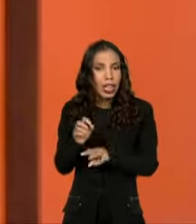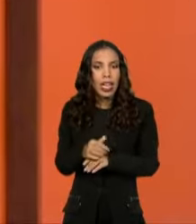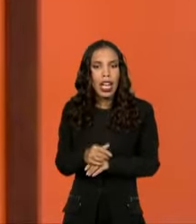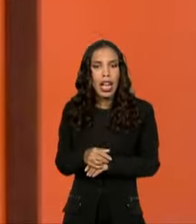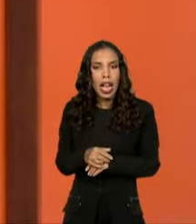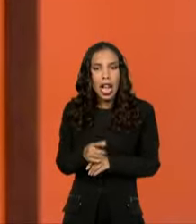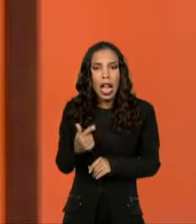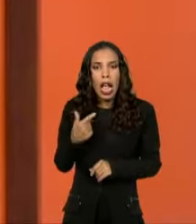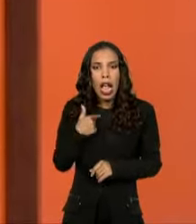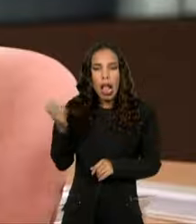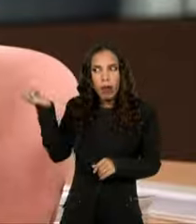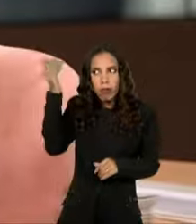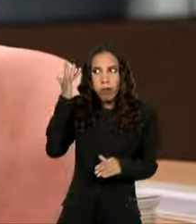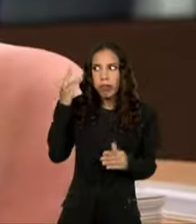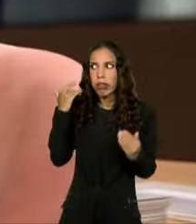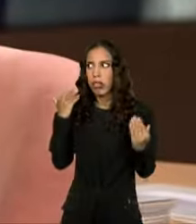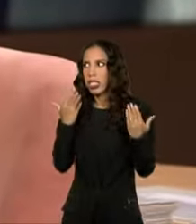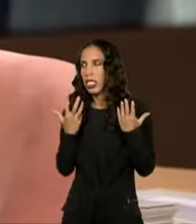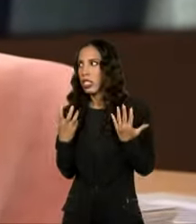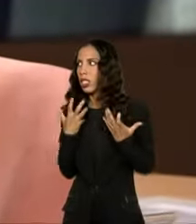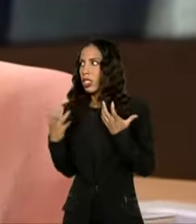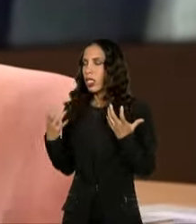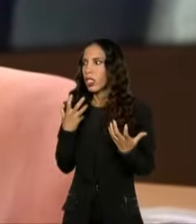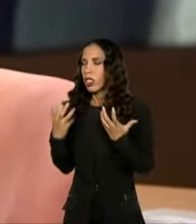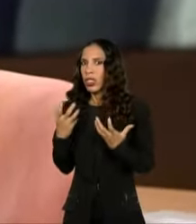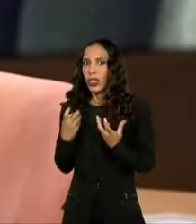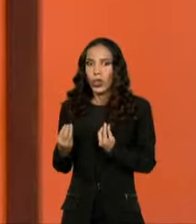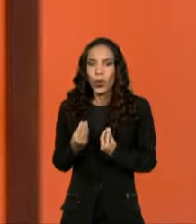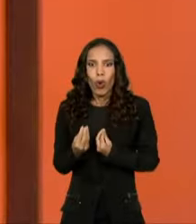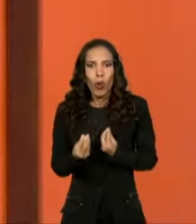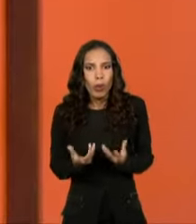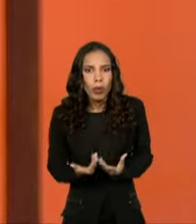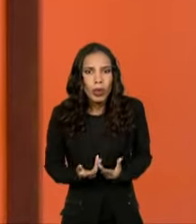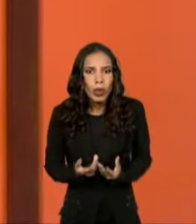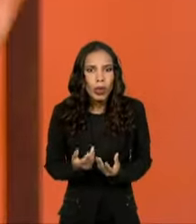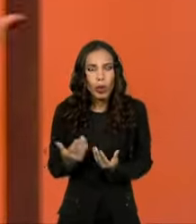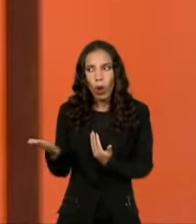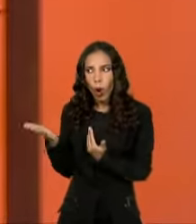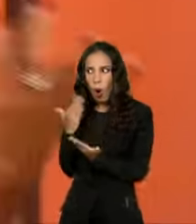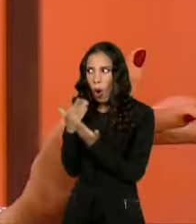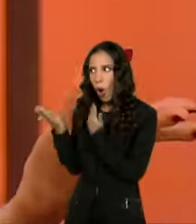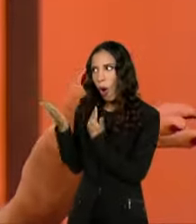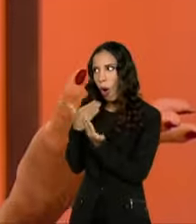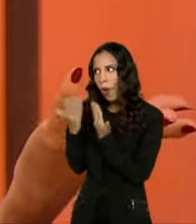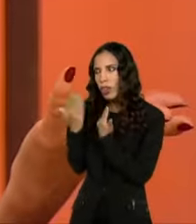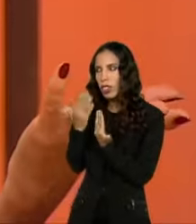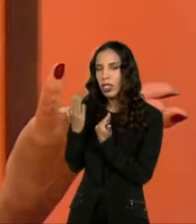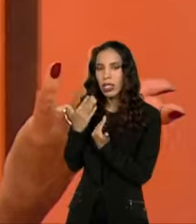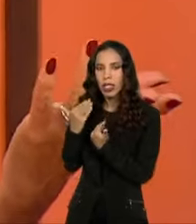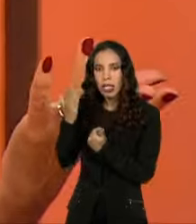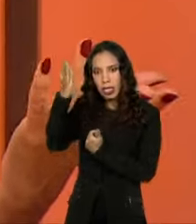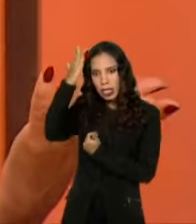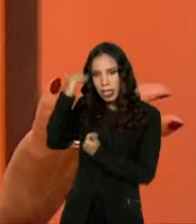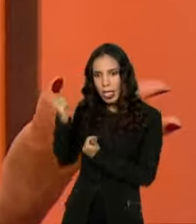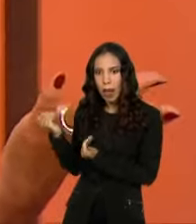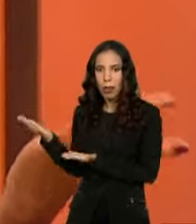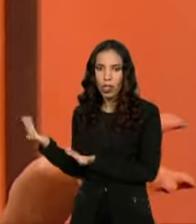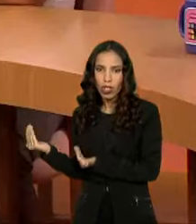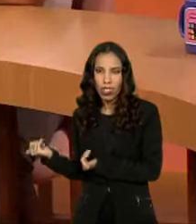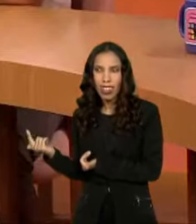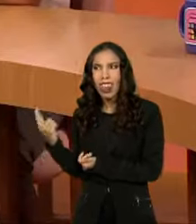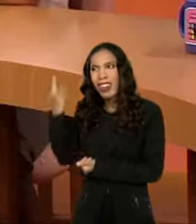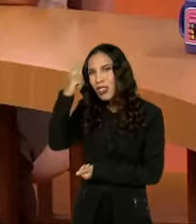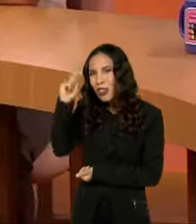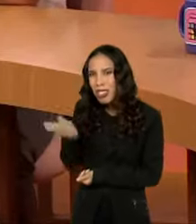muito grilada. Você quer... A gente se chibata, minha santa. É, porque, assim, quando a gente começou a conversar, eu sabia que ele, obviamente, que ele era mais jovem que eu, mas não tinha ideia que